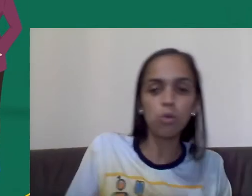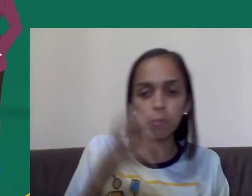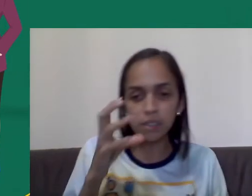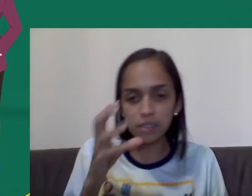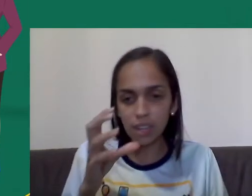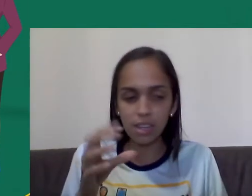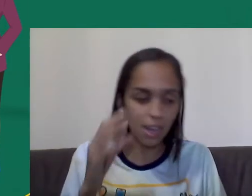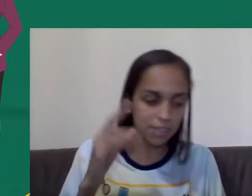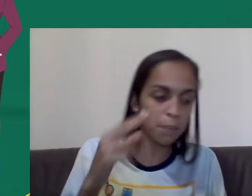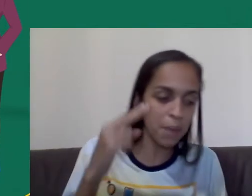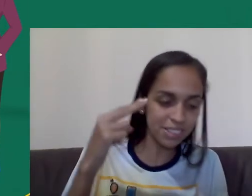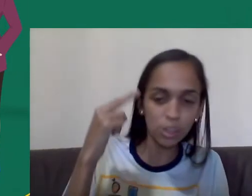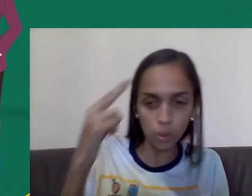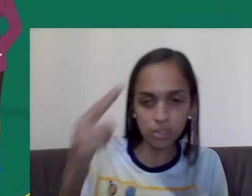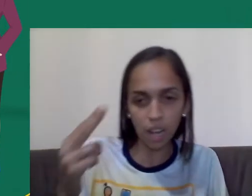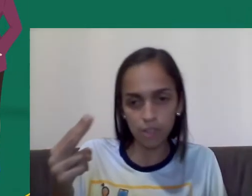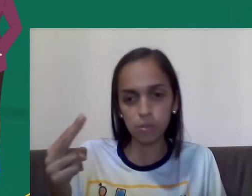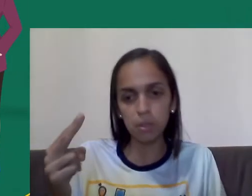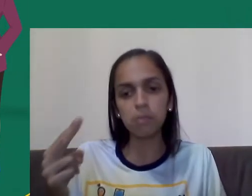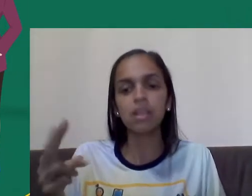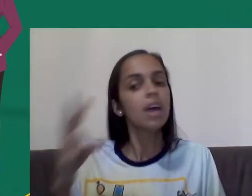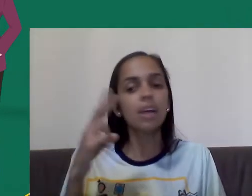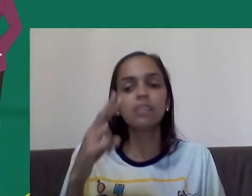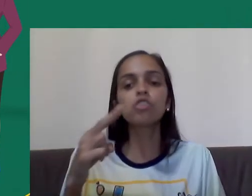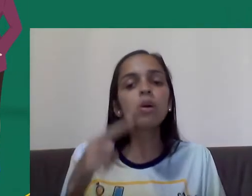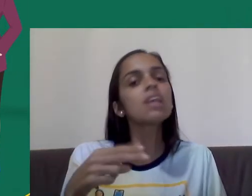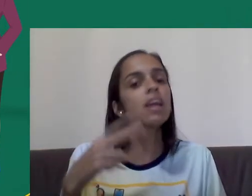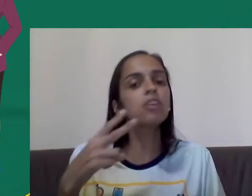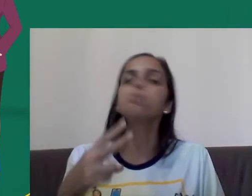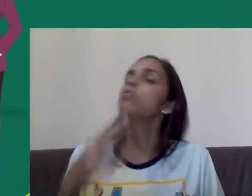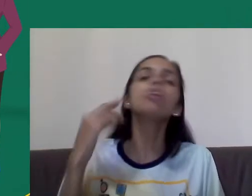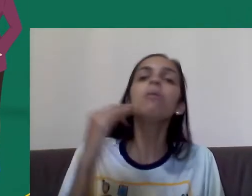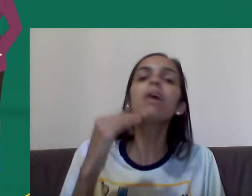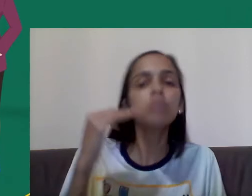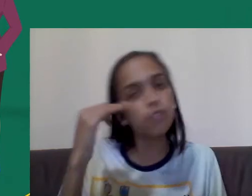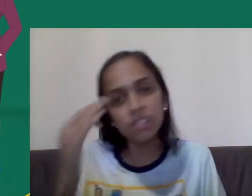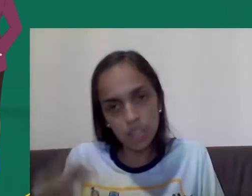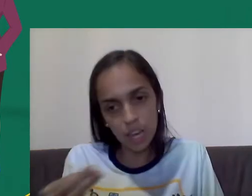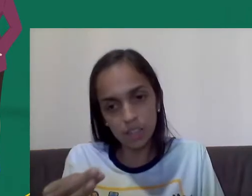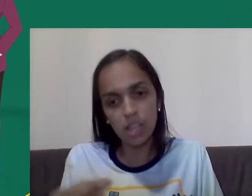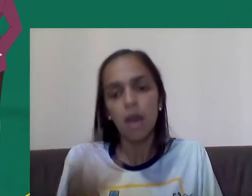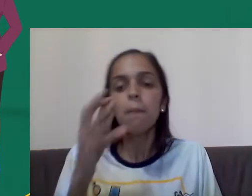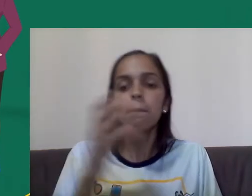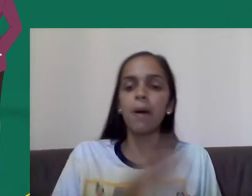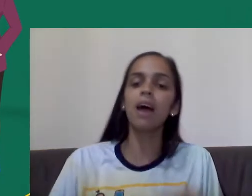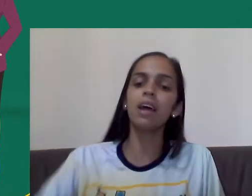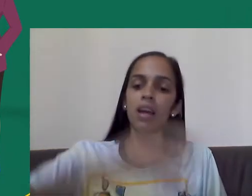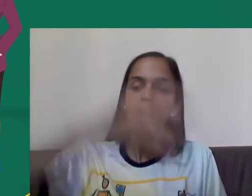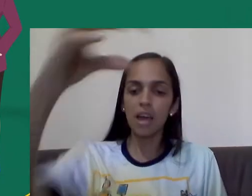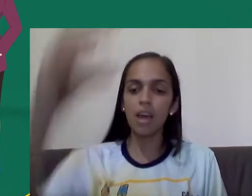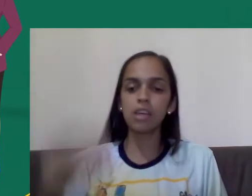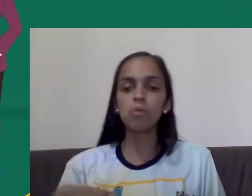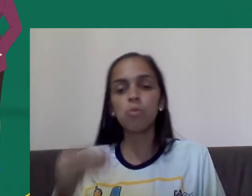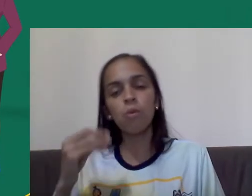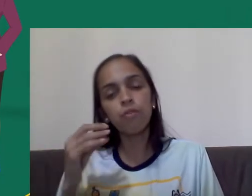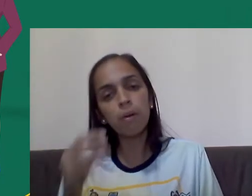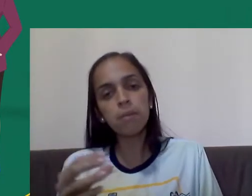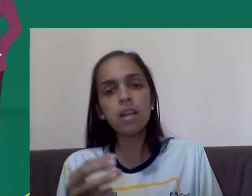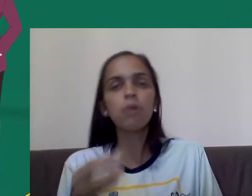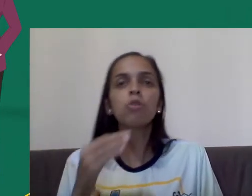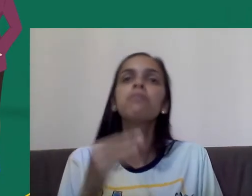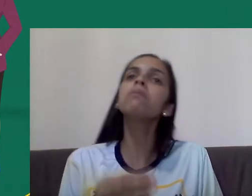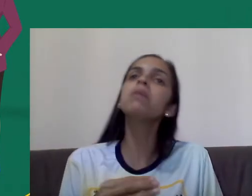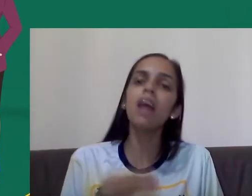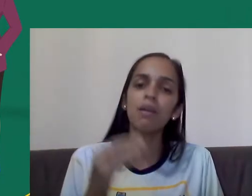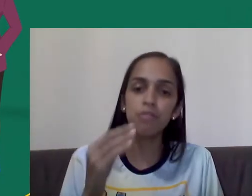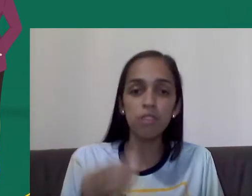do grupo de 100 que recebem até dois salários mínimos, esses dois salários mínimos não é suficiente para que uma família,